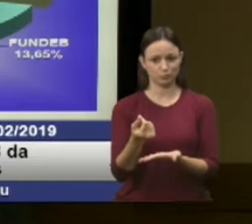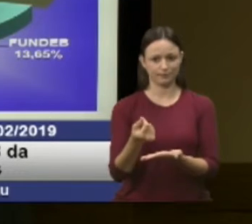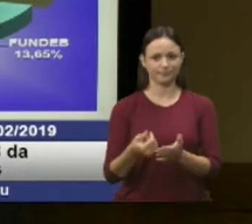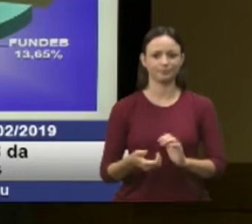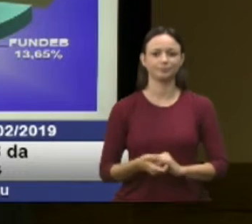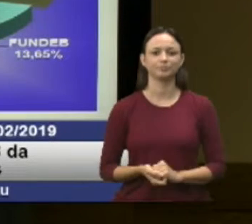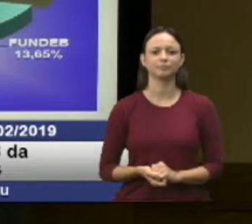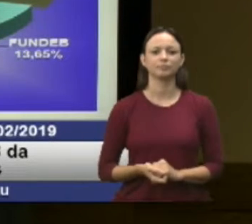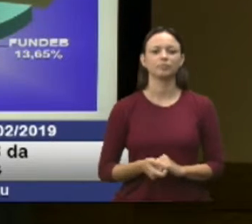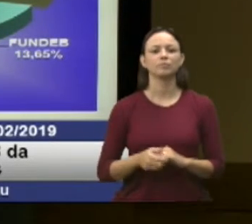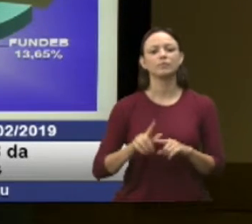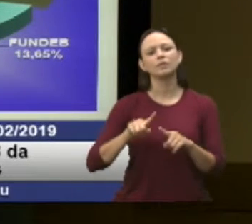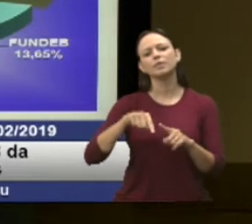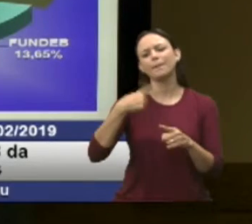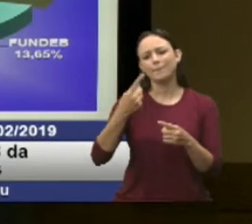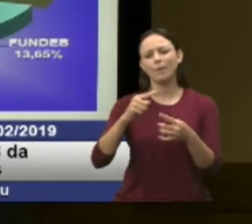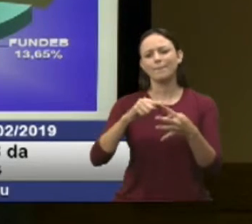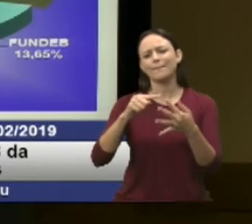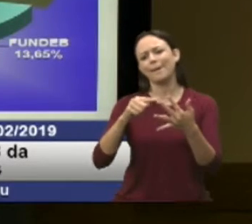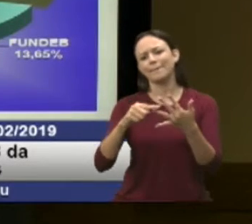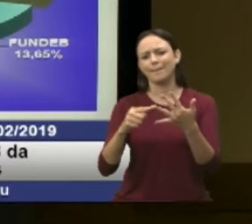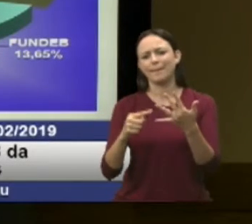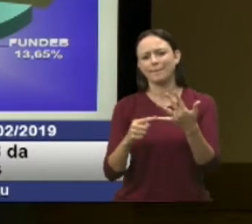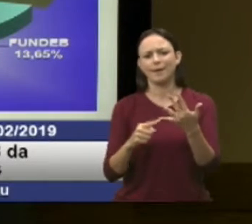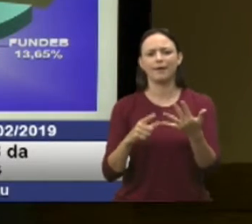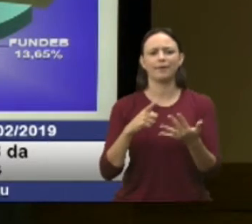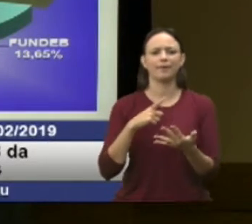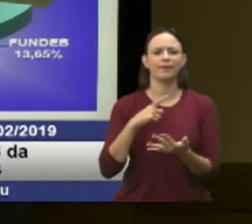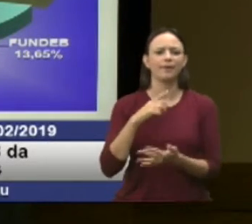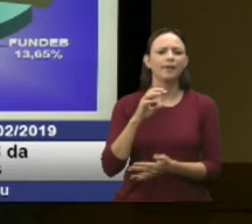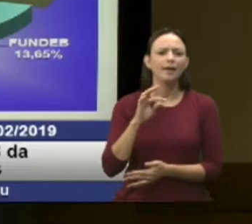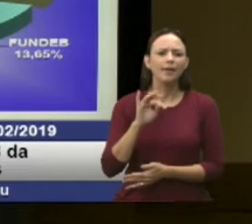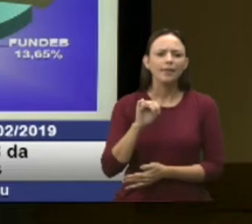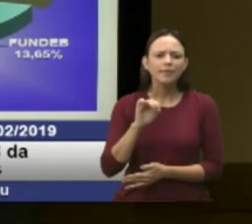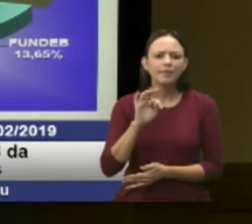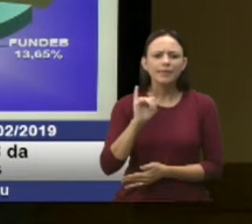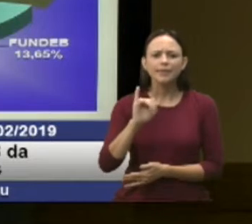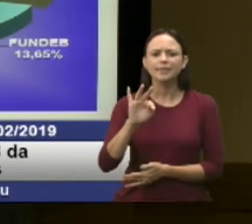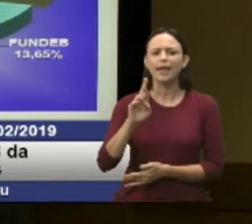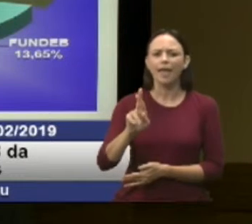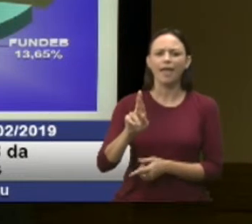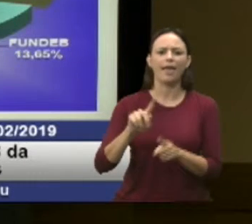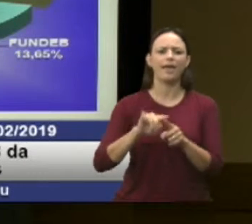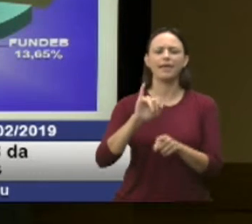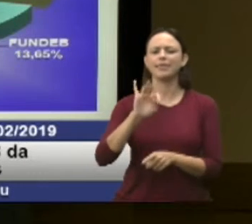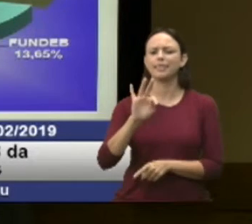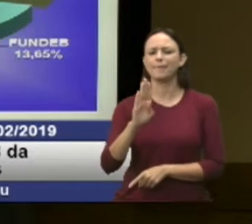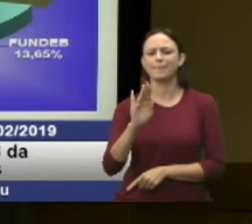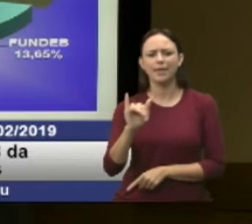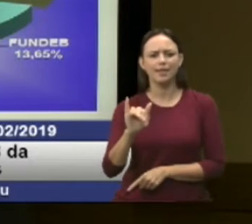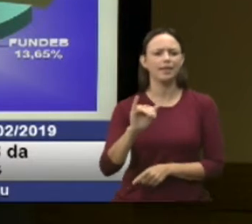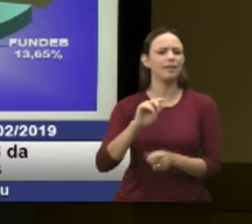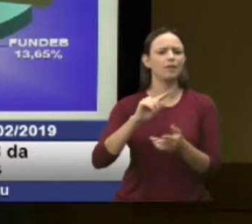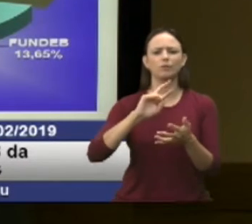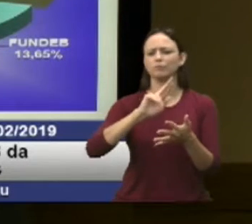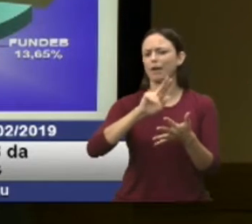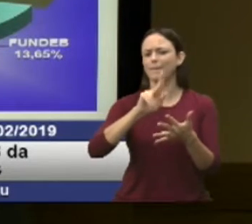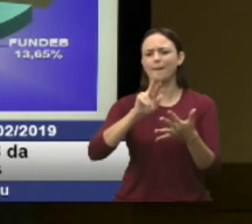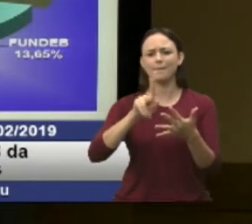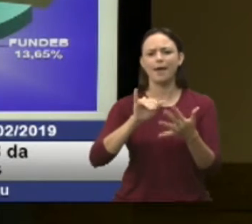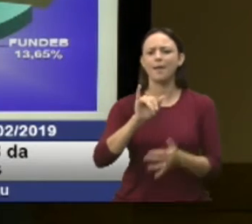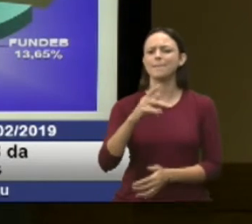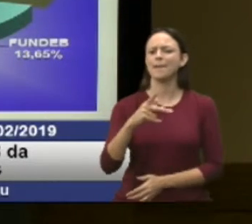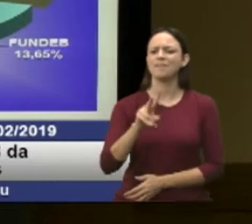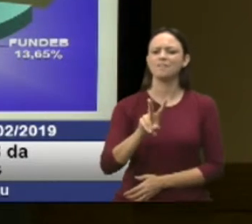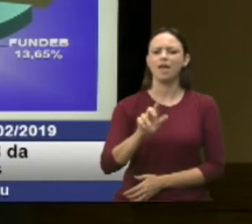E depois as demais receitas, como ITR, ITBI, outras receitas de contribuição, o IPVA,